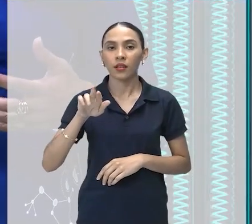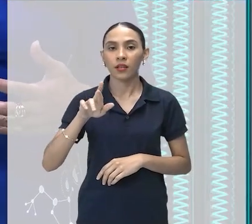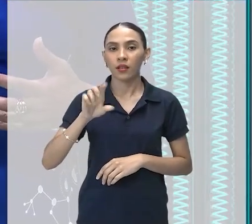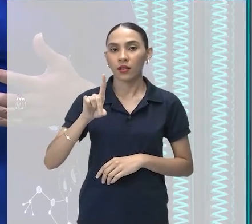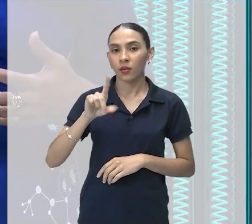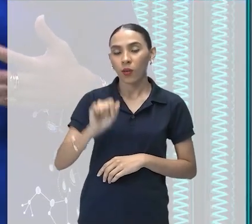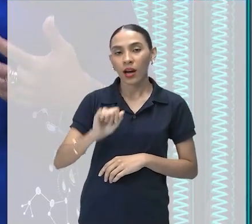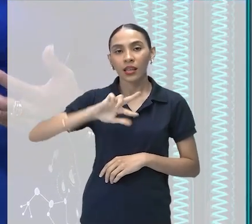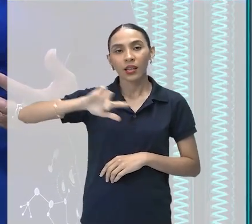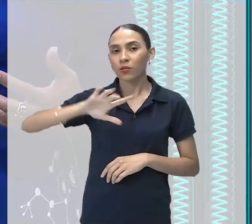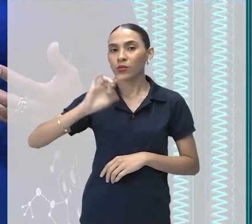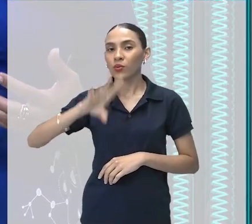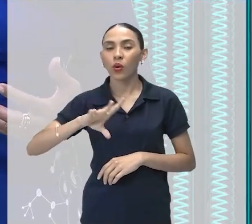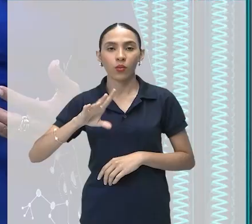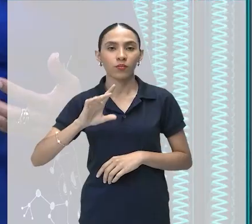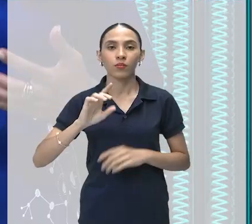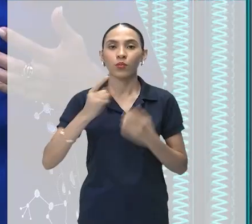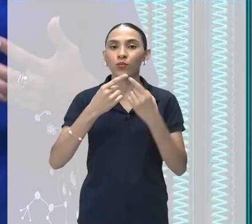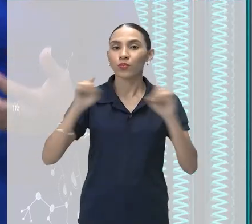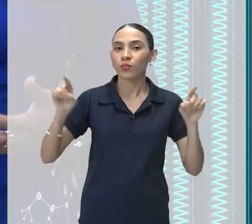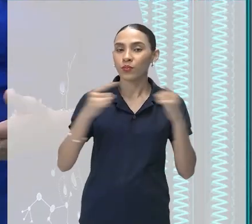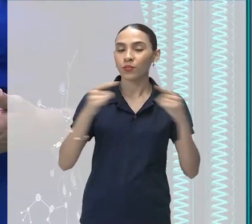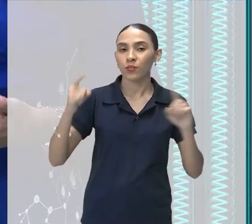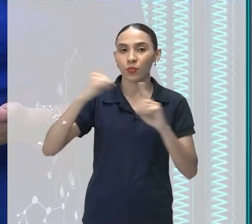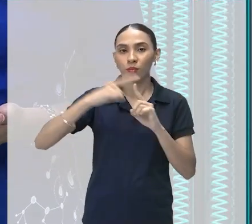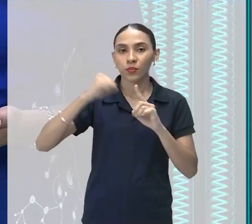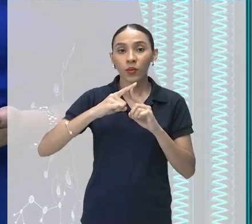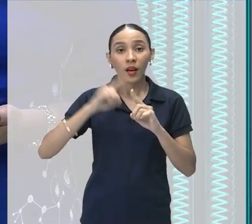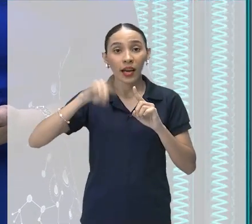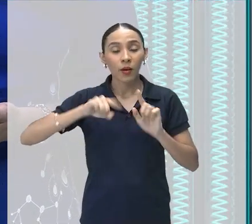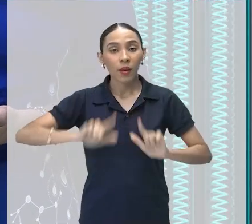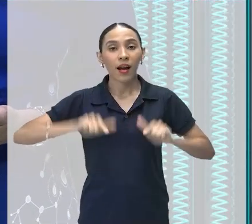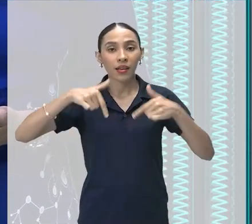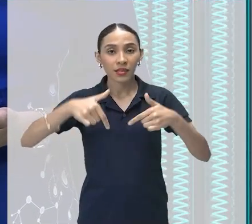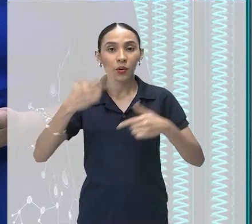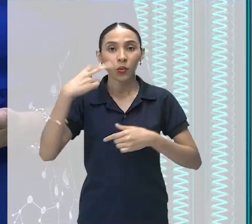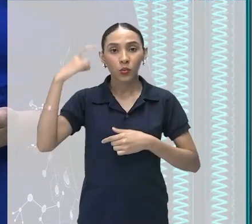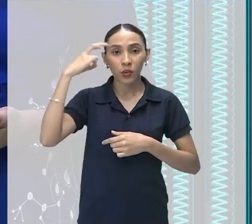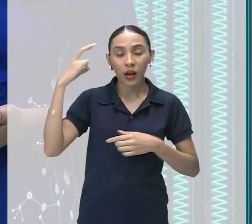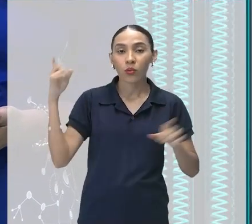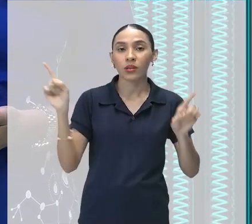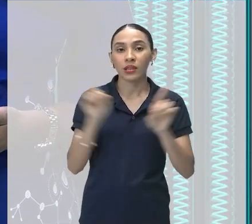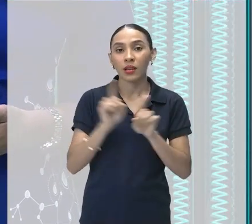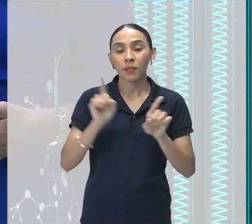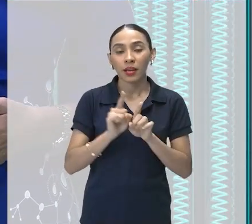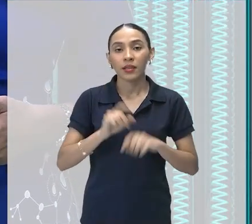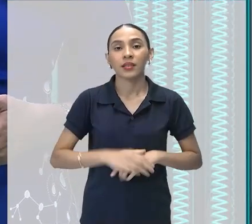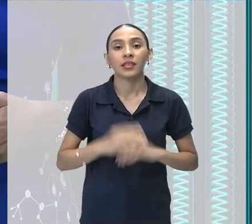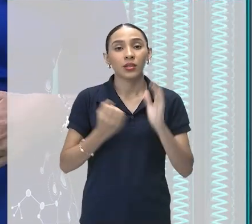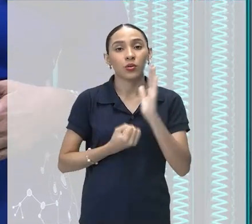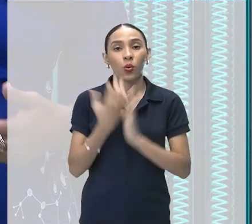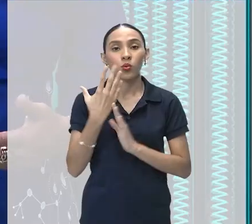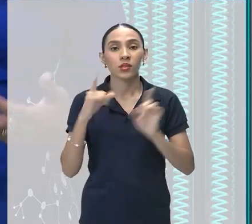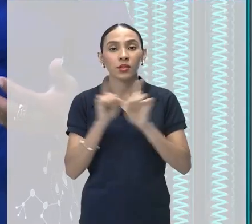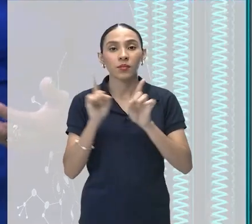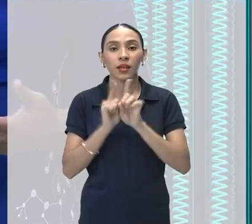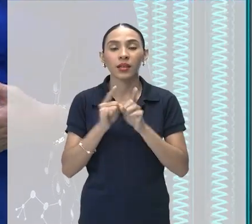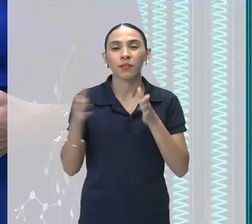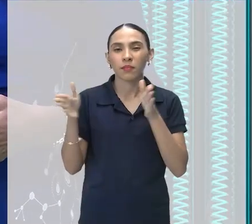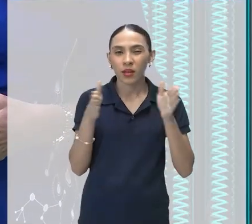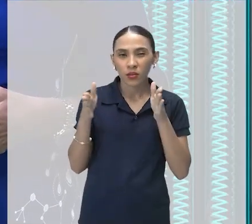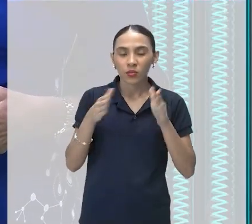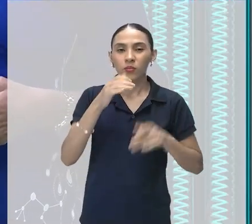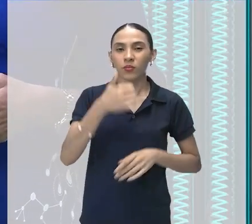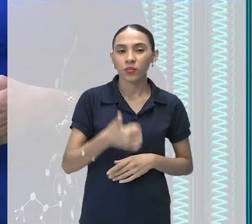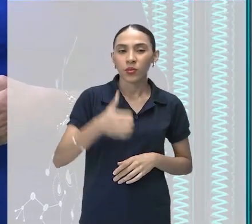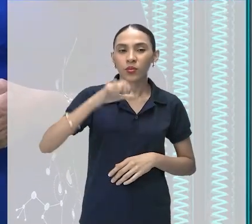foi apenas um gênero musical, ela foi um movimento cultural. Isso que surgiu em meados da década